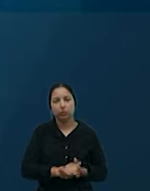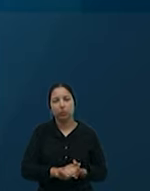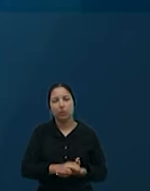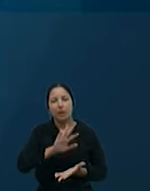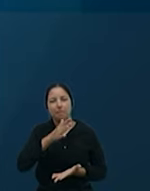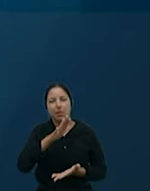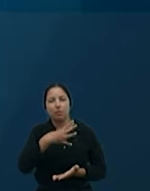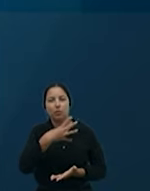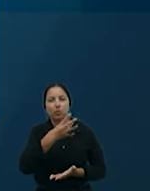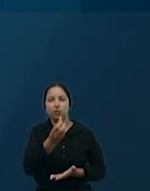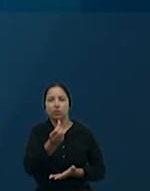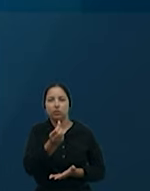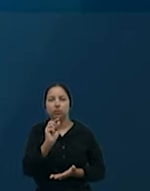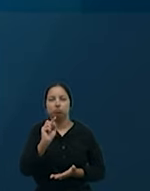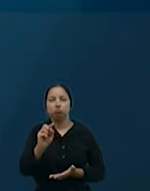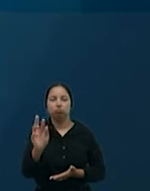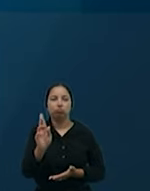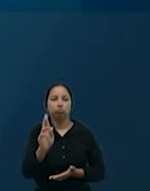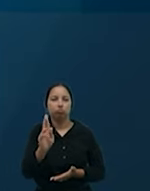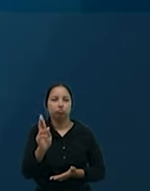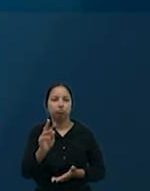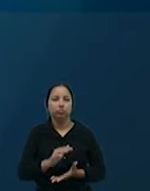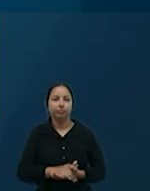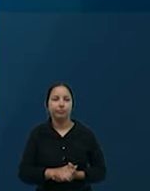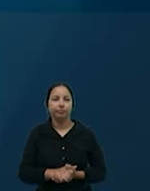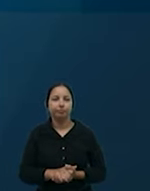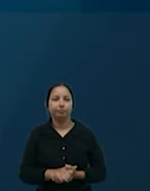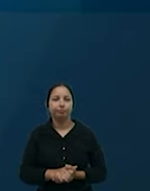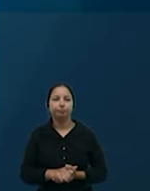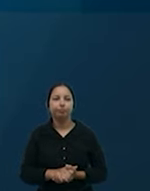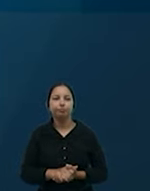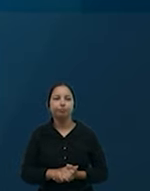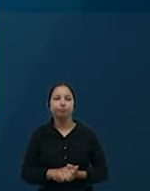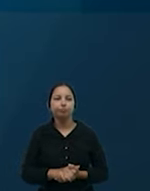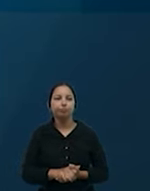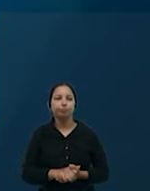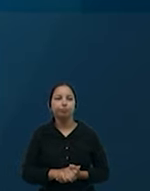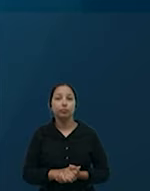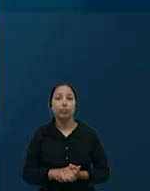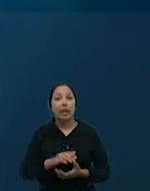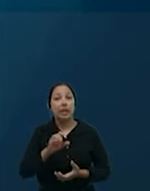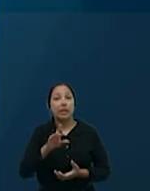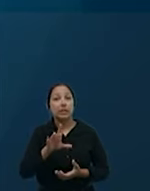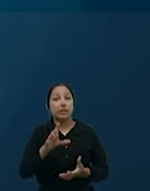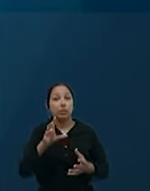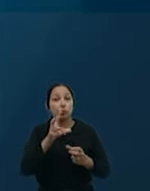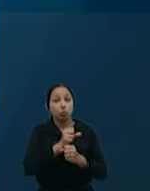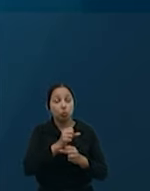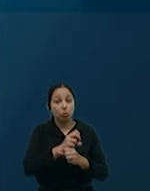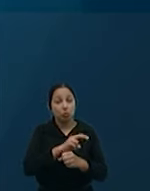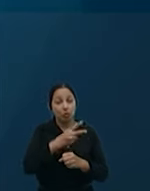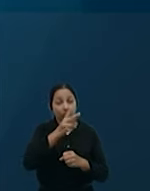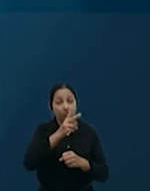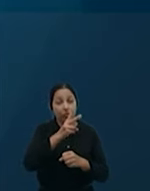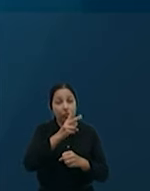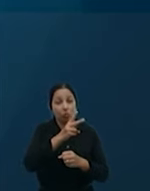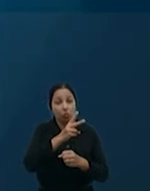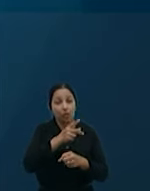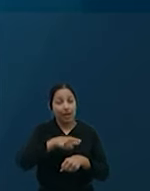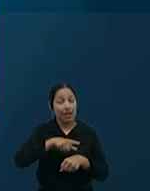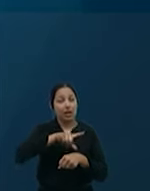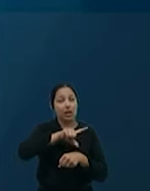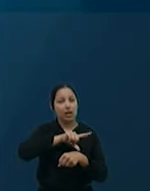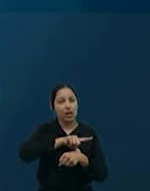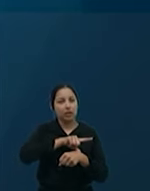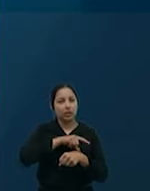de R$ 46 mil. No valor a contar da citação, eu pedi o cálculo para fazer esse cenário, para eu ver,